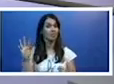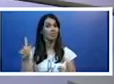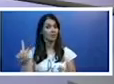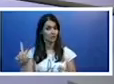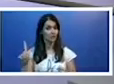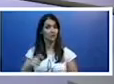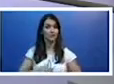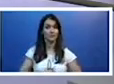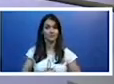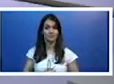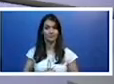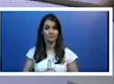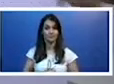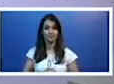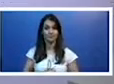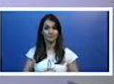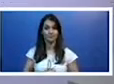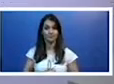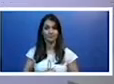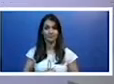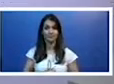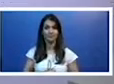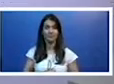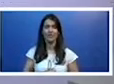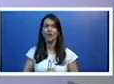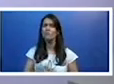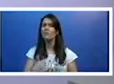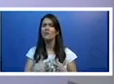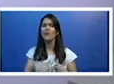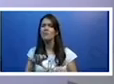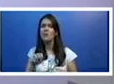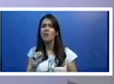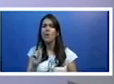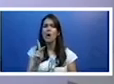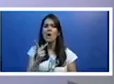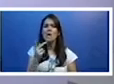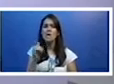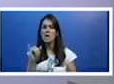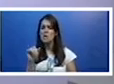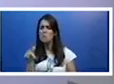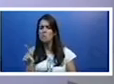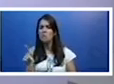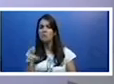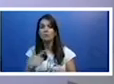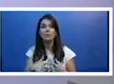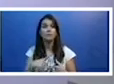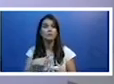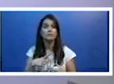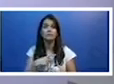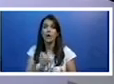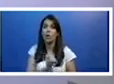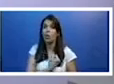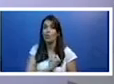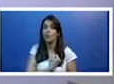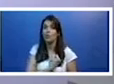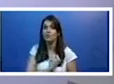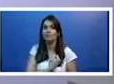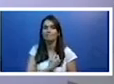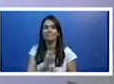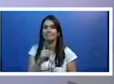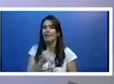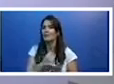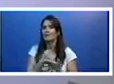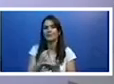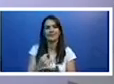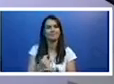certo? Aqui eu não peguei hipotenusa porque ela não tem nenhuma informação, né? Ela não vai me ajudar em nada. Então eu vou pegar